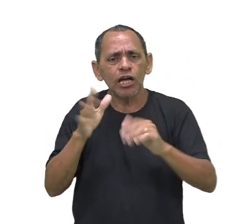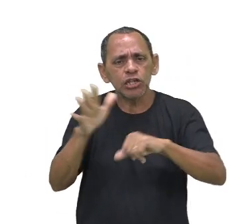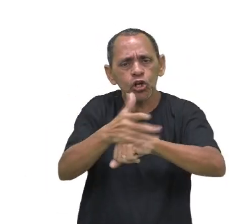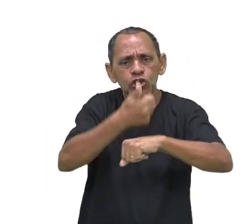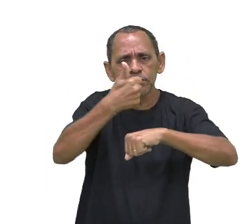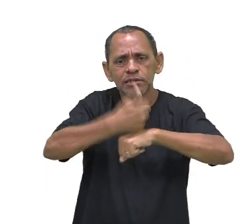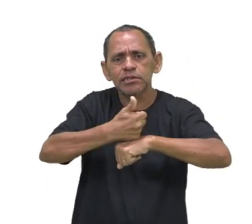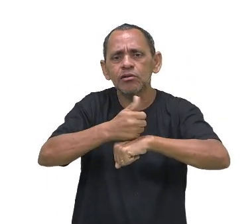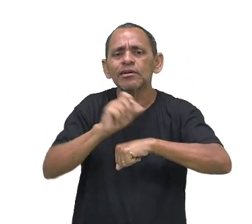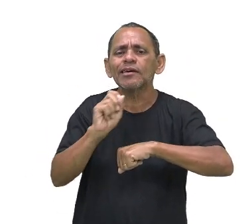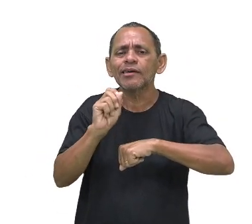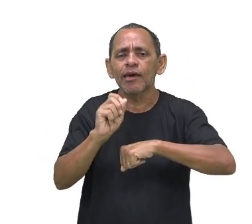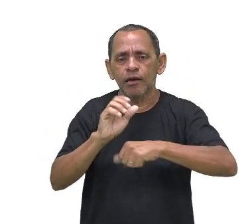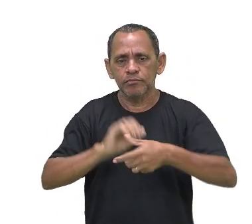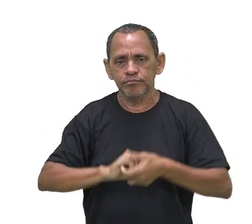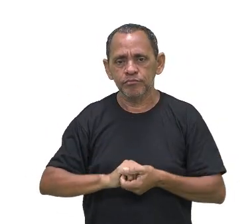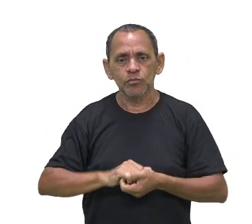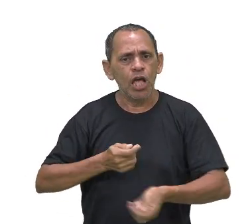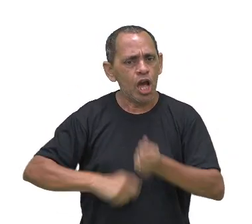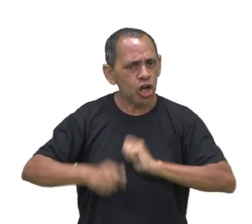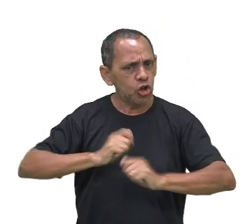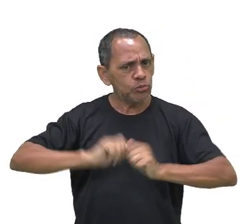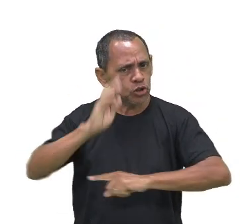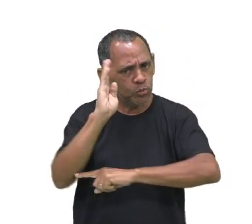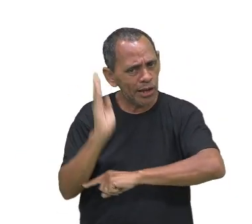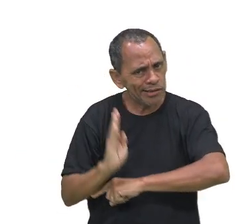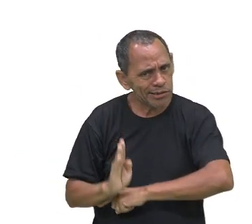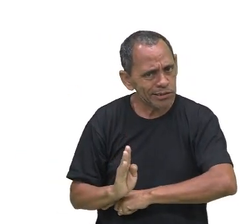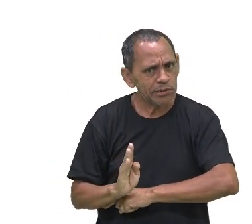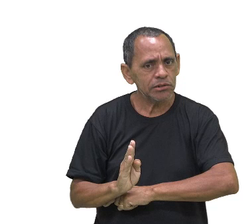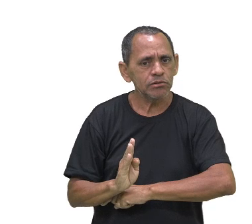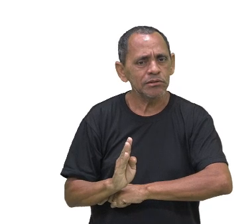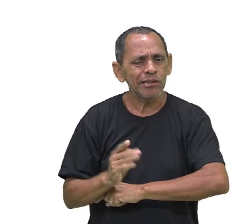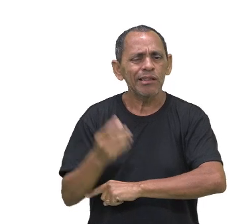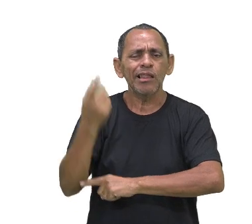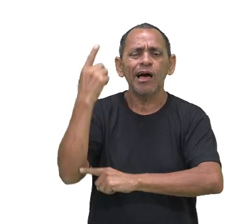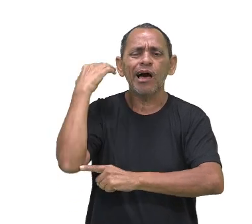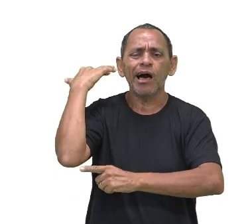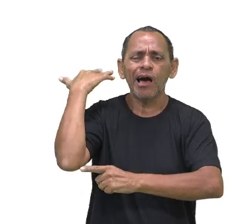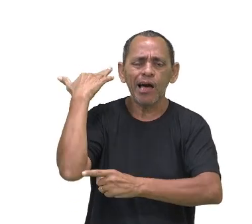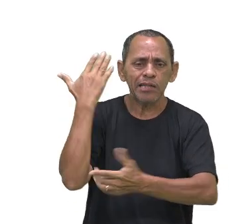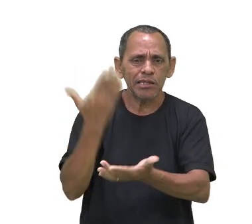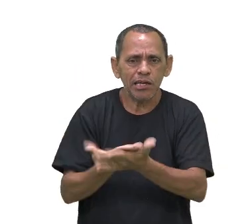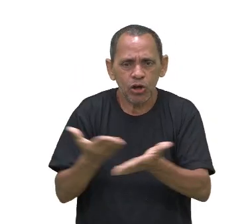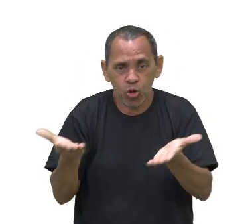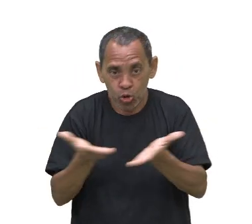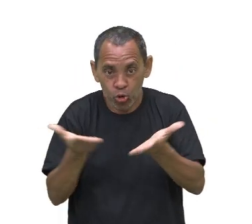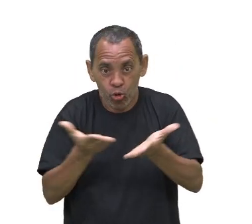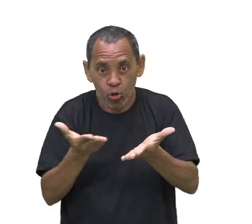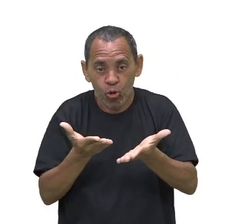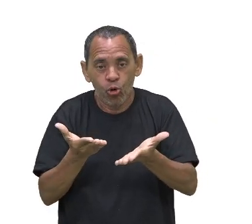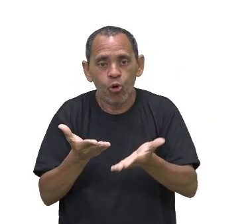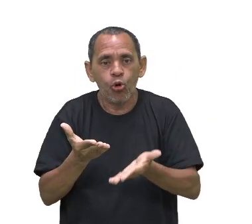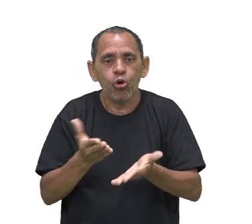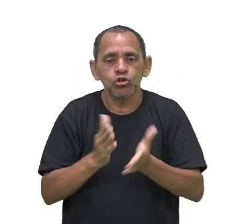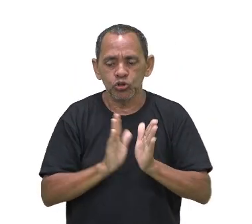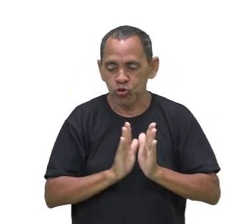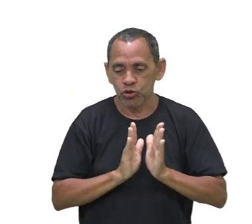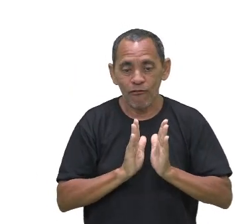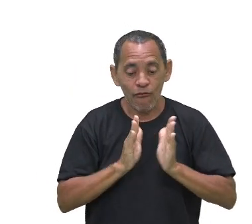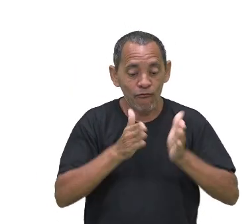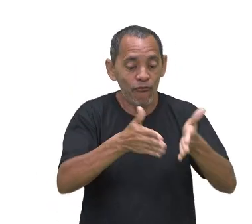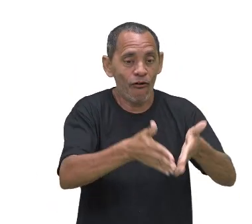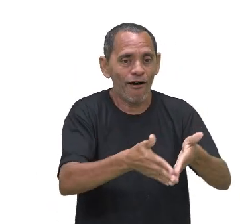repetir, é que a nossa economia brasileira, desde a colônia, não estava dirigida para o